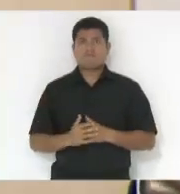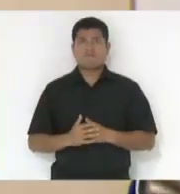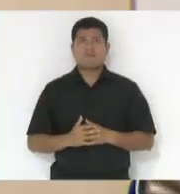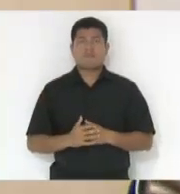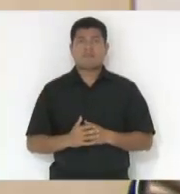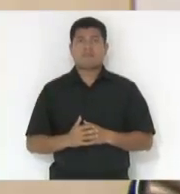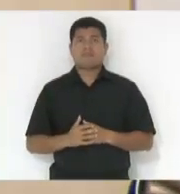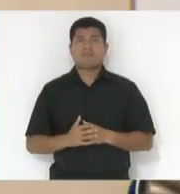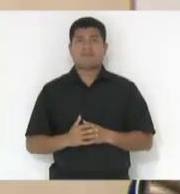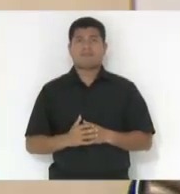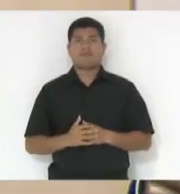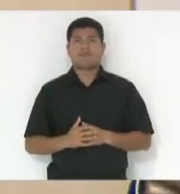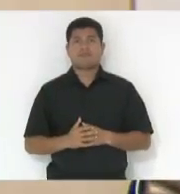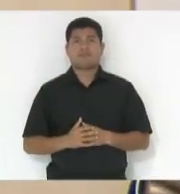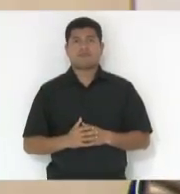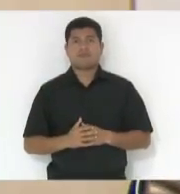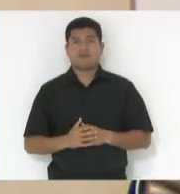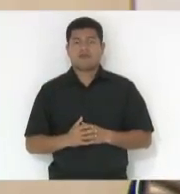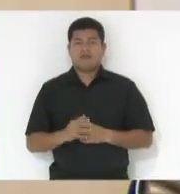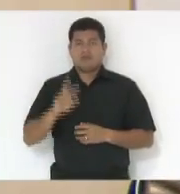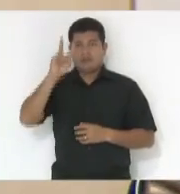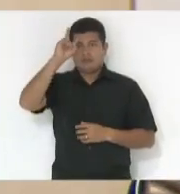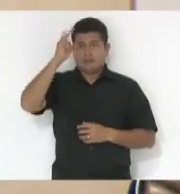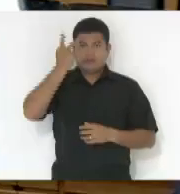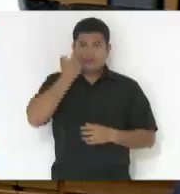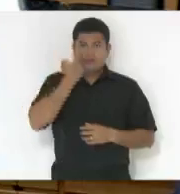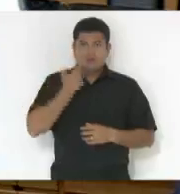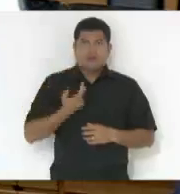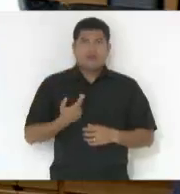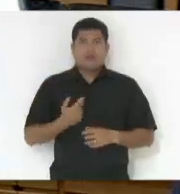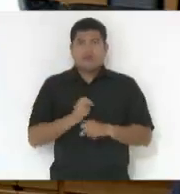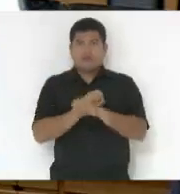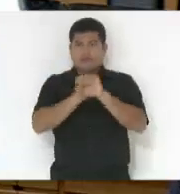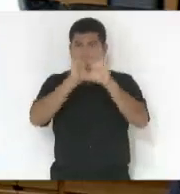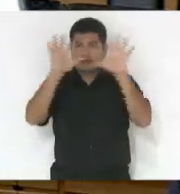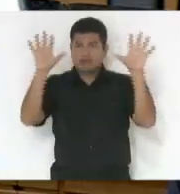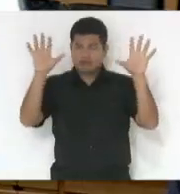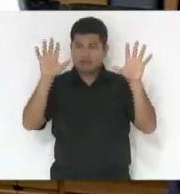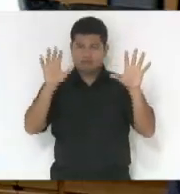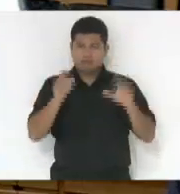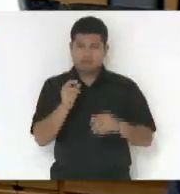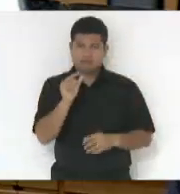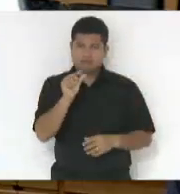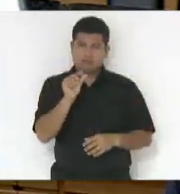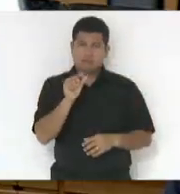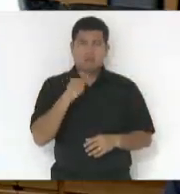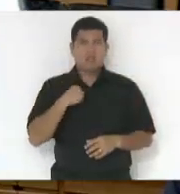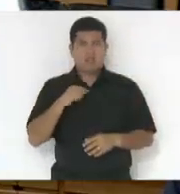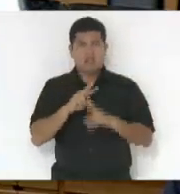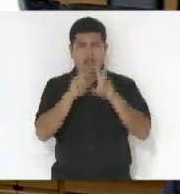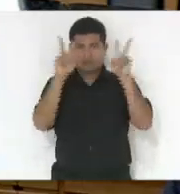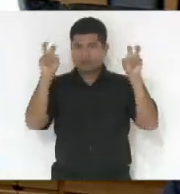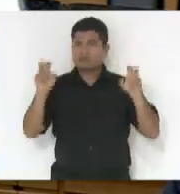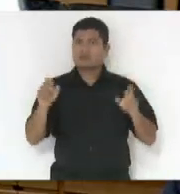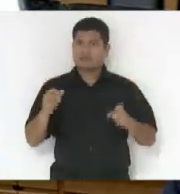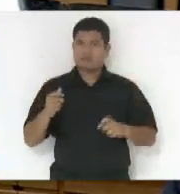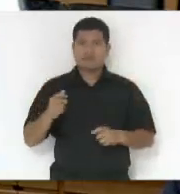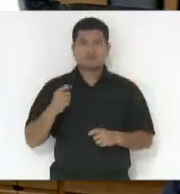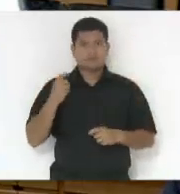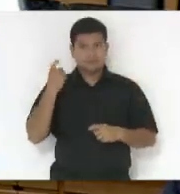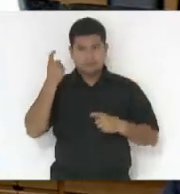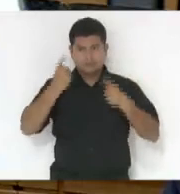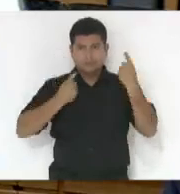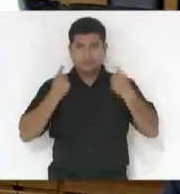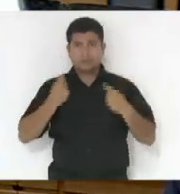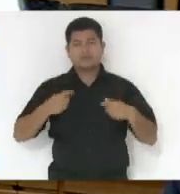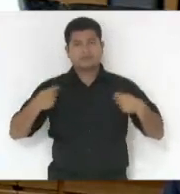Senhor presidente, só para... Palavra, deputado Milton Alves. Só para esclarecer mais um pouquinho, esse é um tema muito polêmico e que merece o debate, porque é